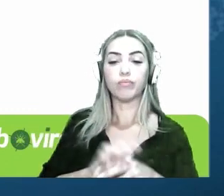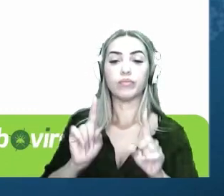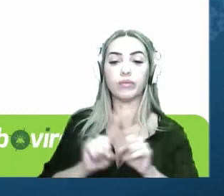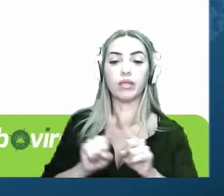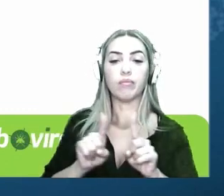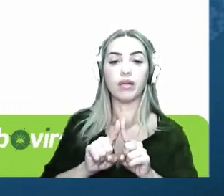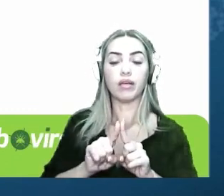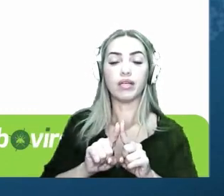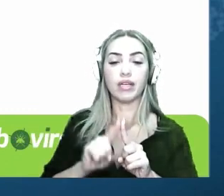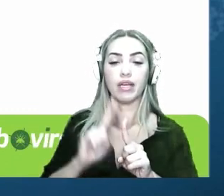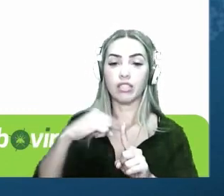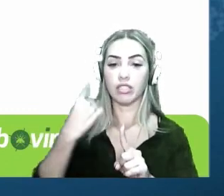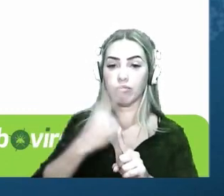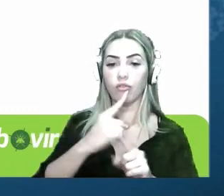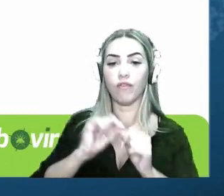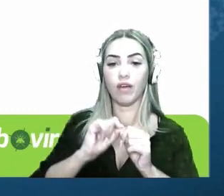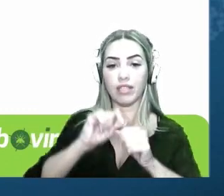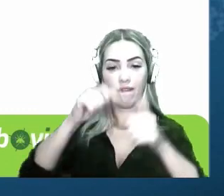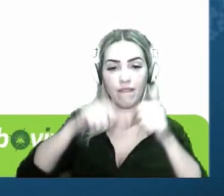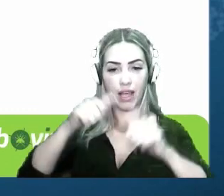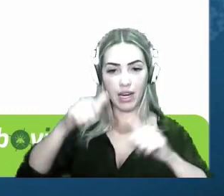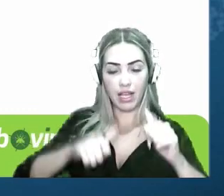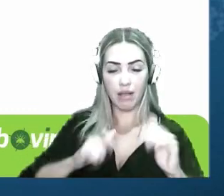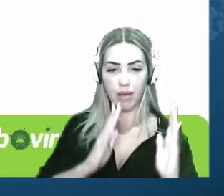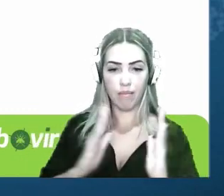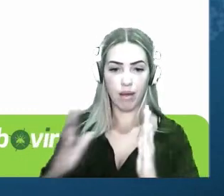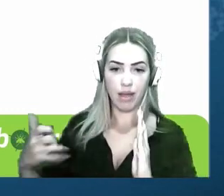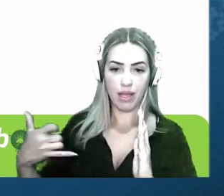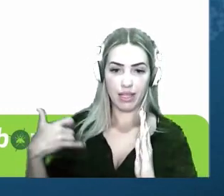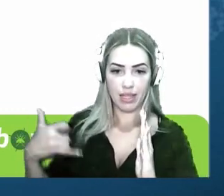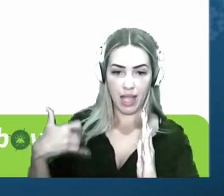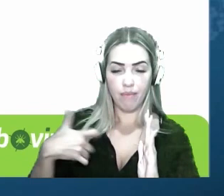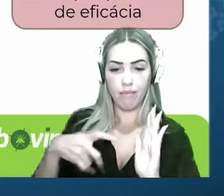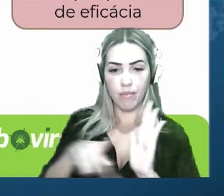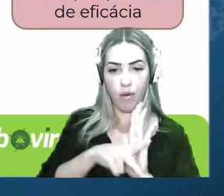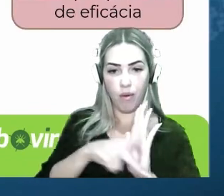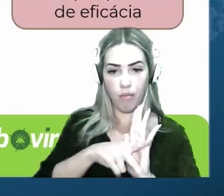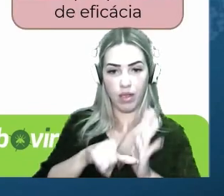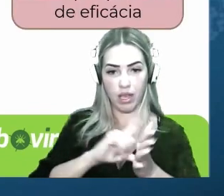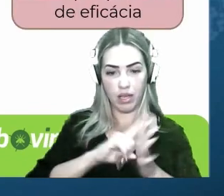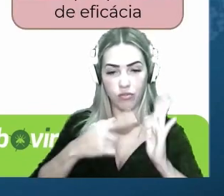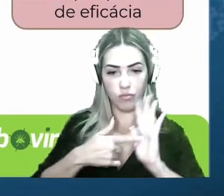vai fazer as subavaliações por faixa etária e por exposição prévia à dengue.